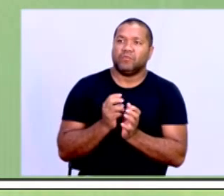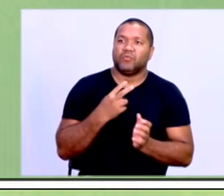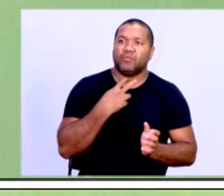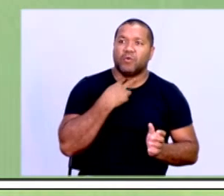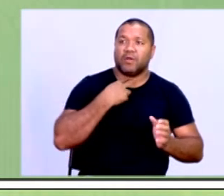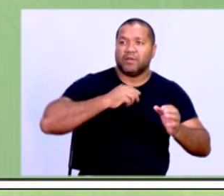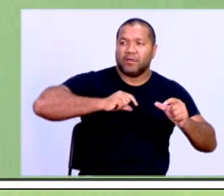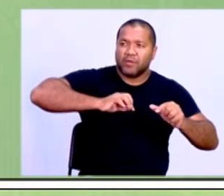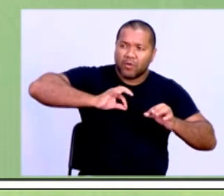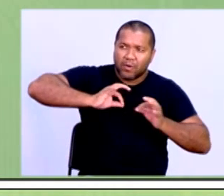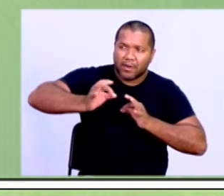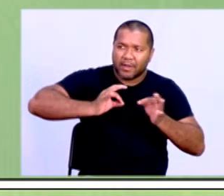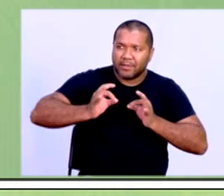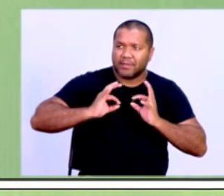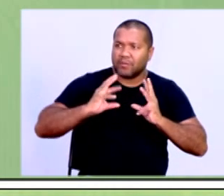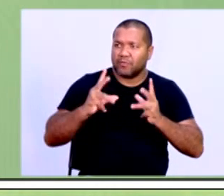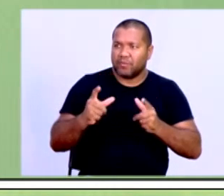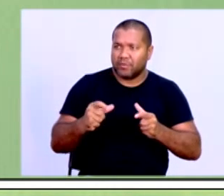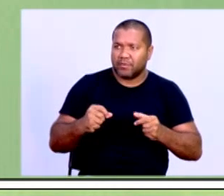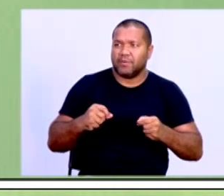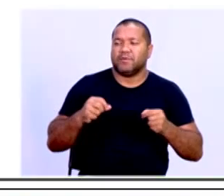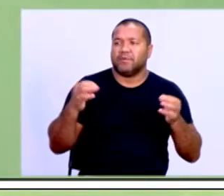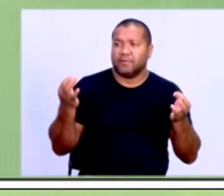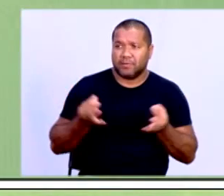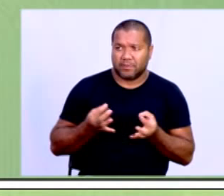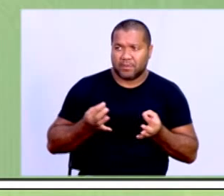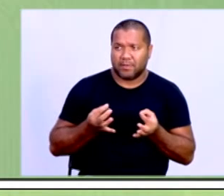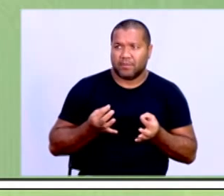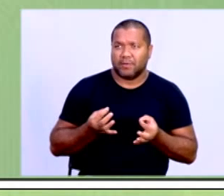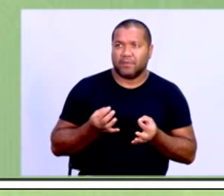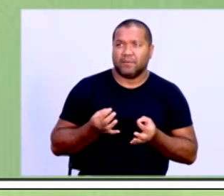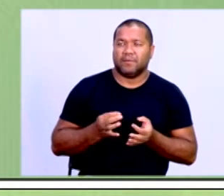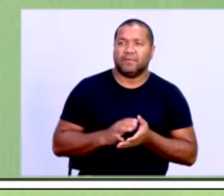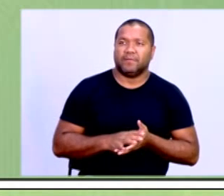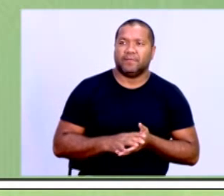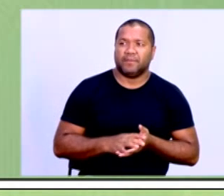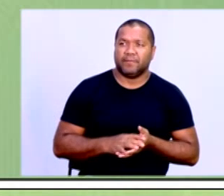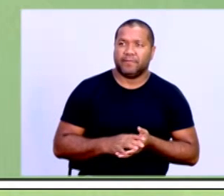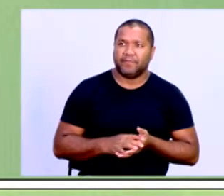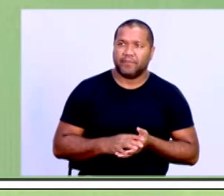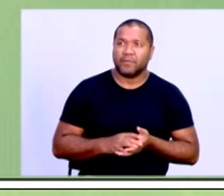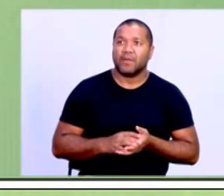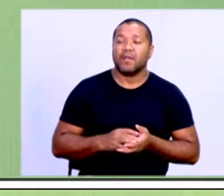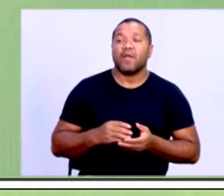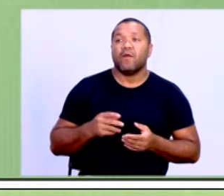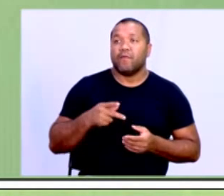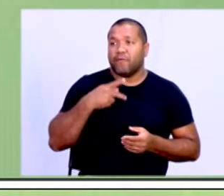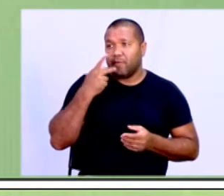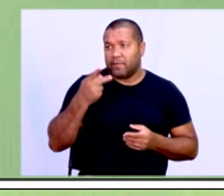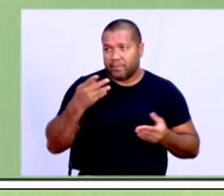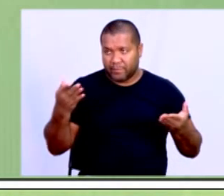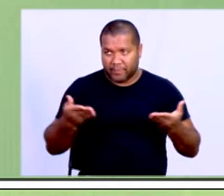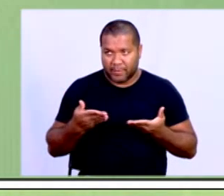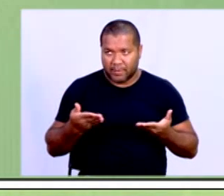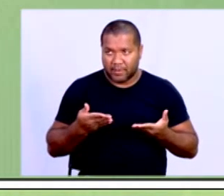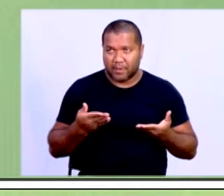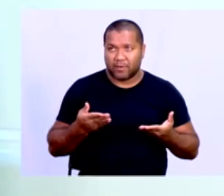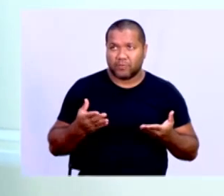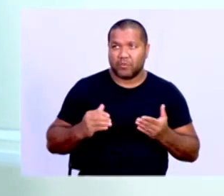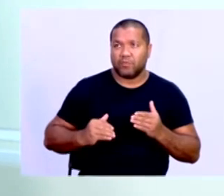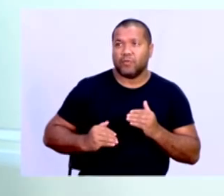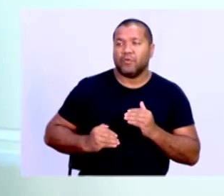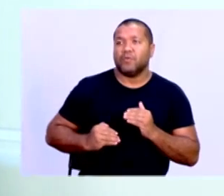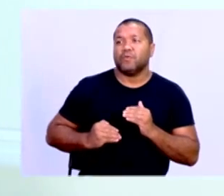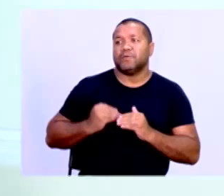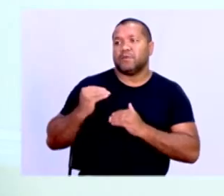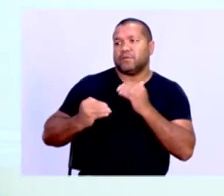forma eficiente, certo, pessoal? Então, vamos agora falar sobre o